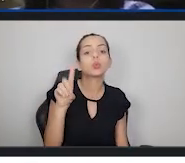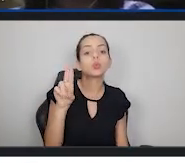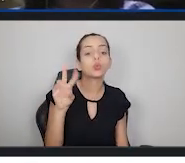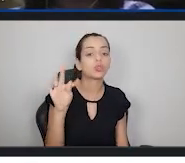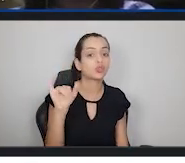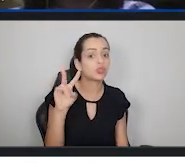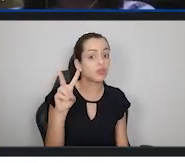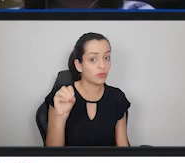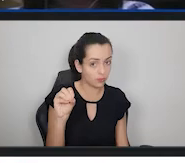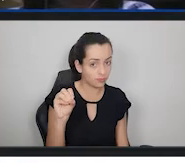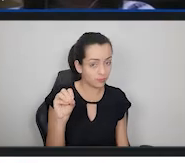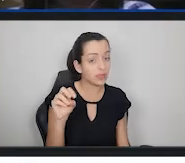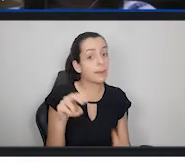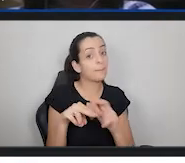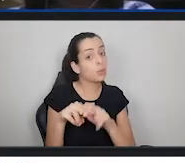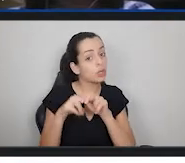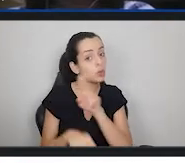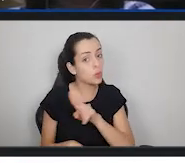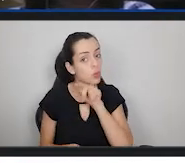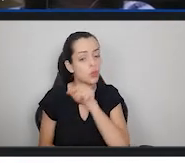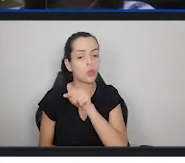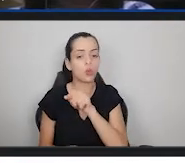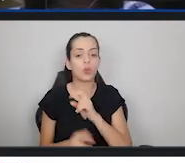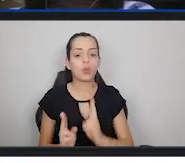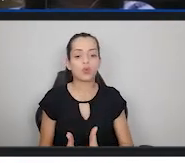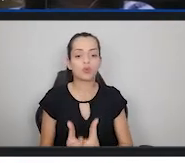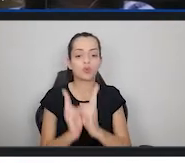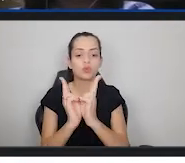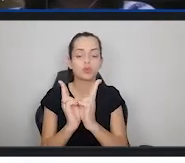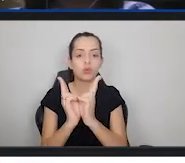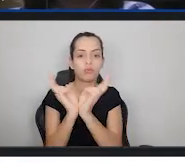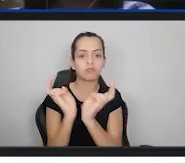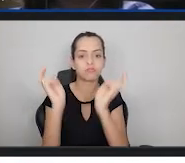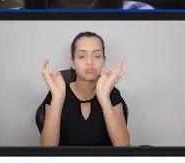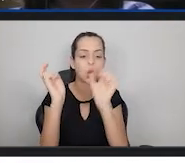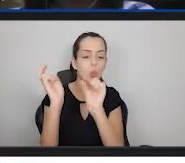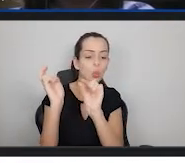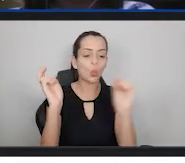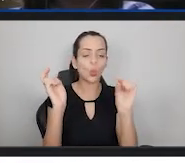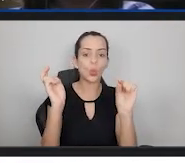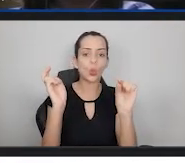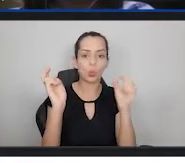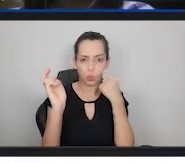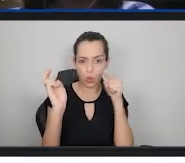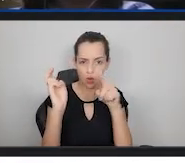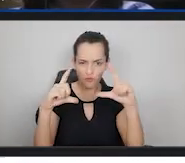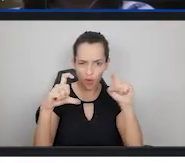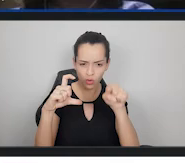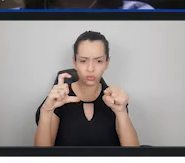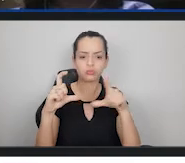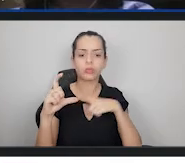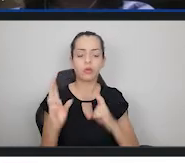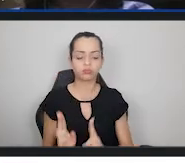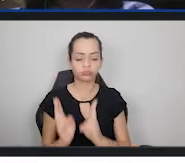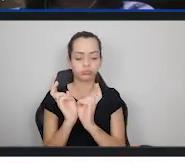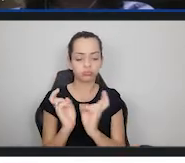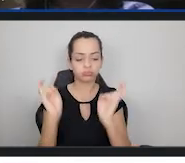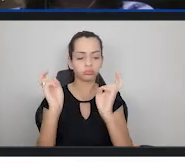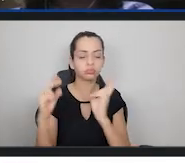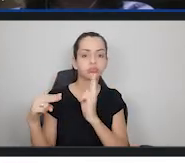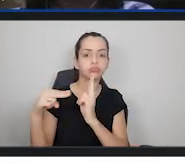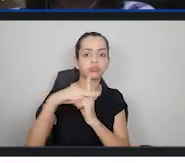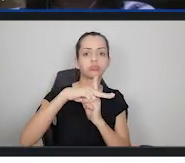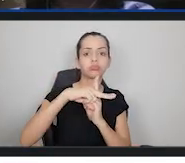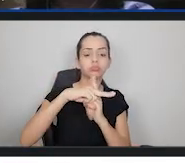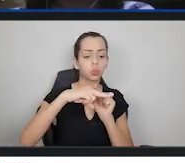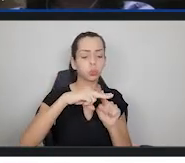carga, uma só posição, nós vamos ter um desbalanceamento de fases em função desse efeito indutivo, um desequilíbrio, inclusive. Aí, em função